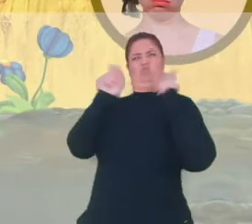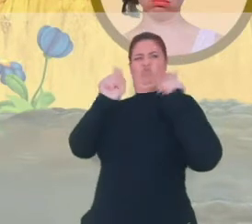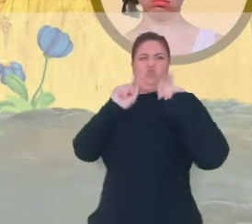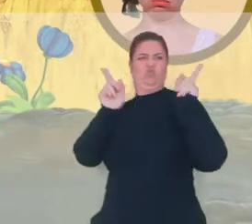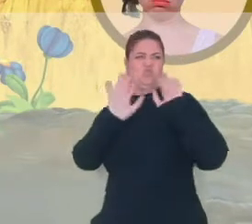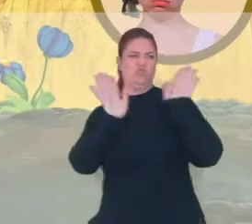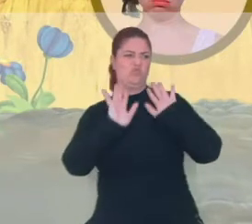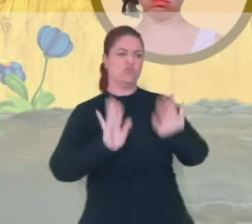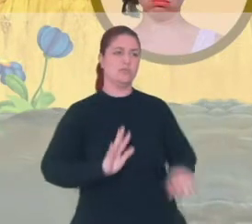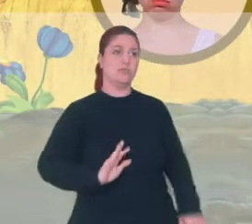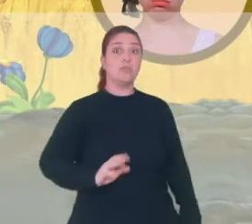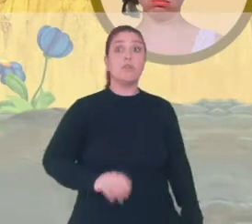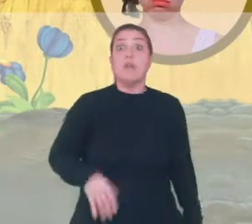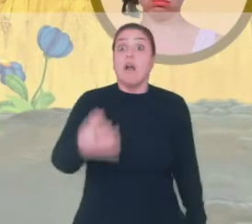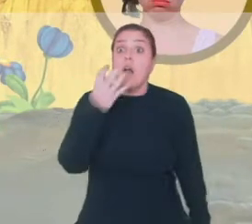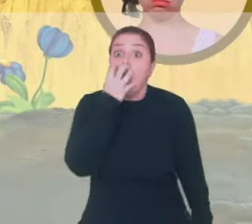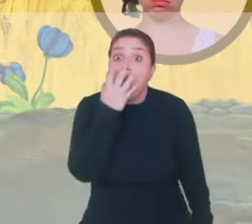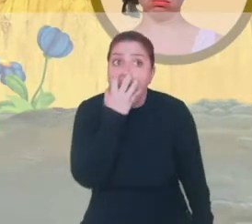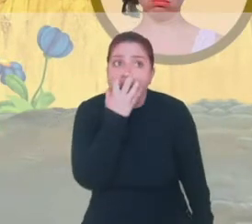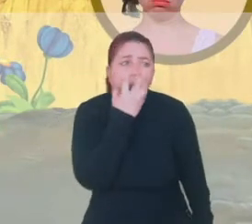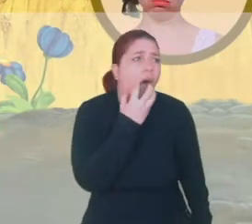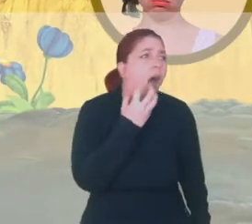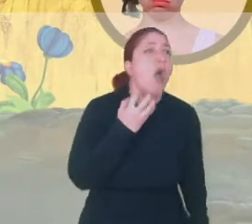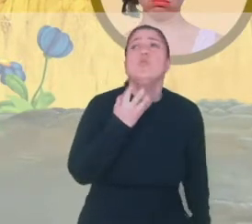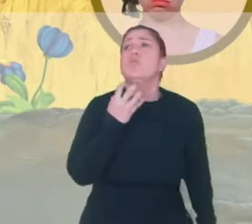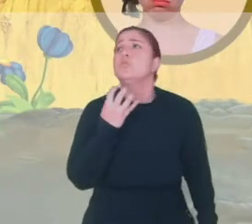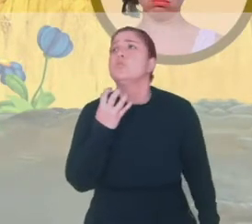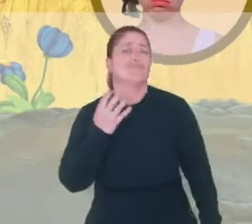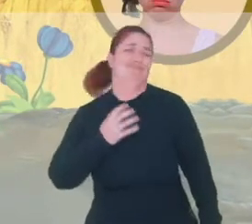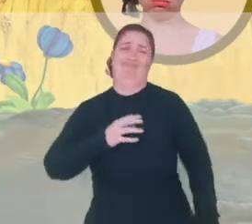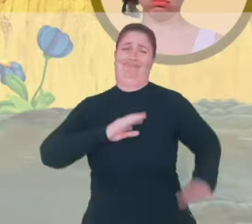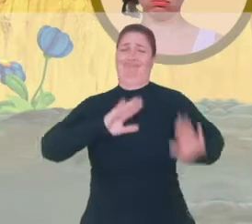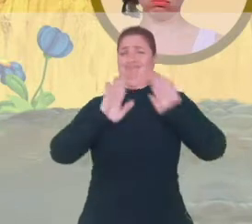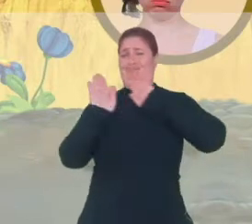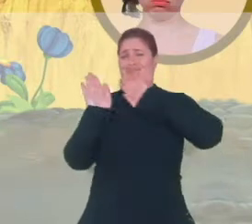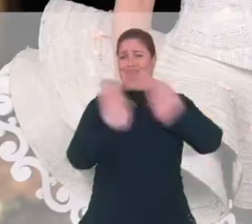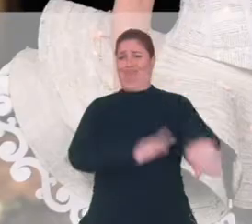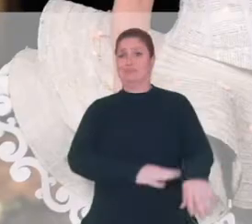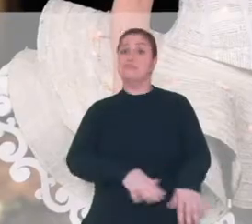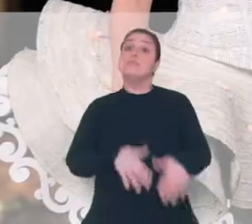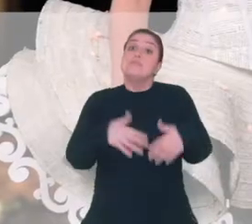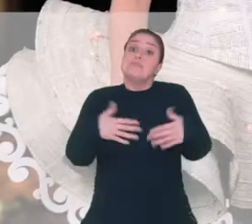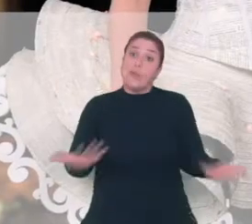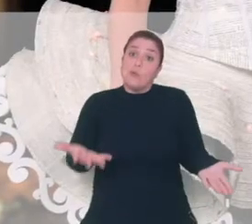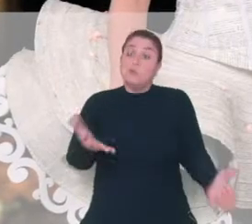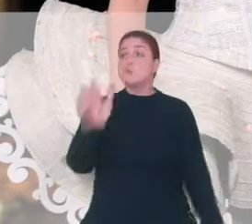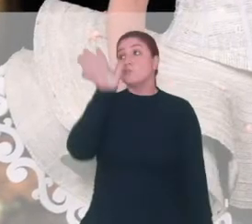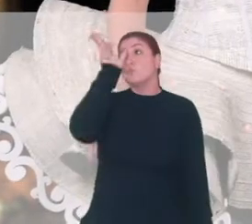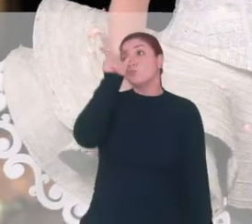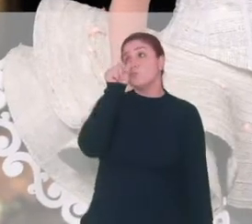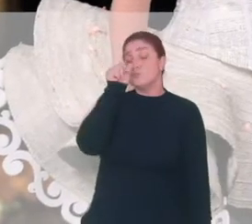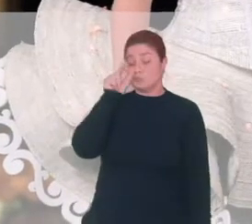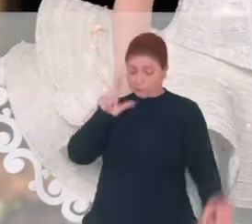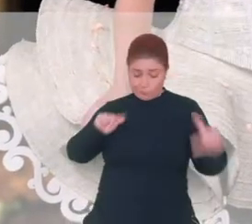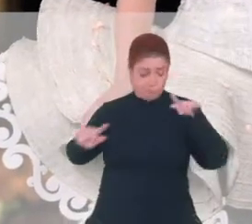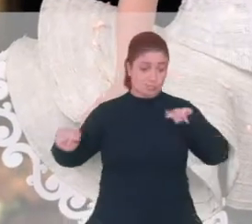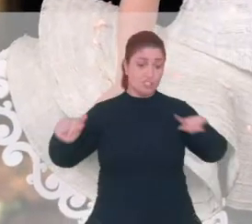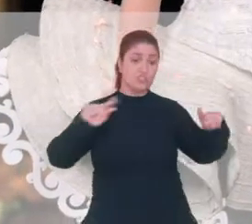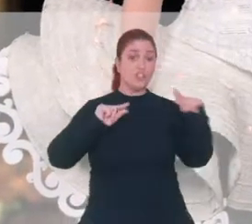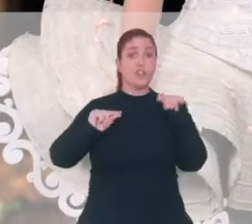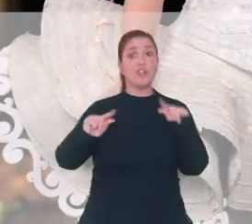E até o cão disse. Não. Foi aí que a galinha e seus